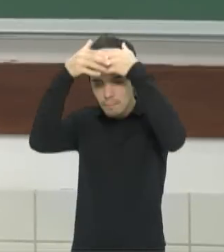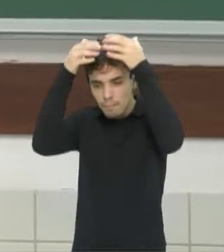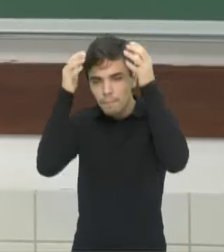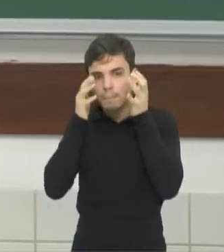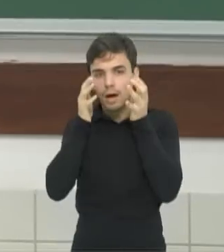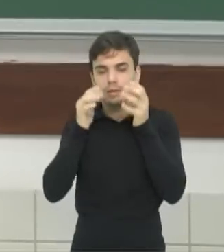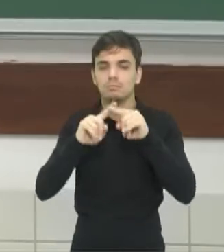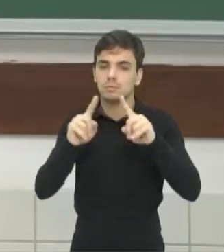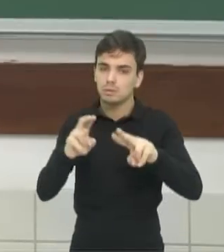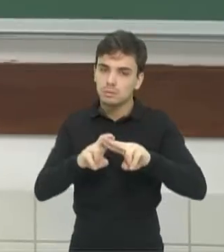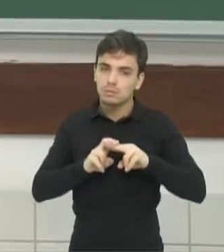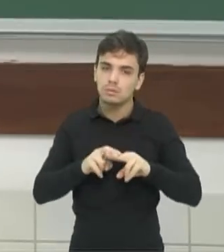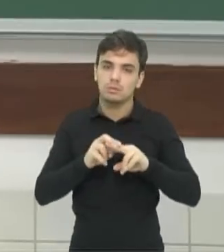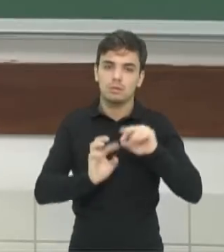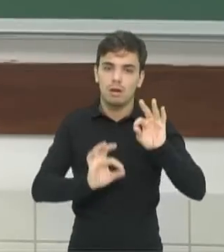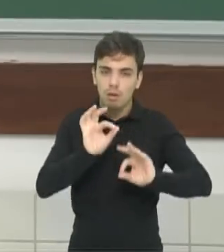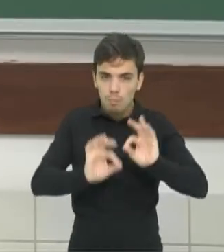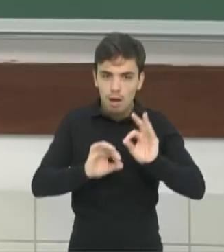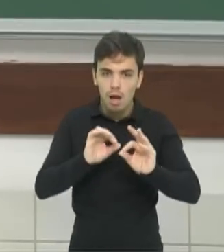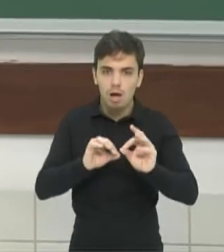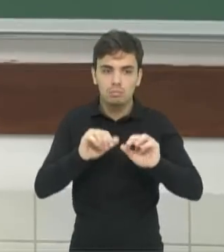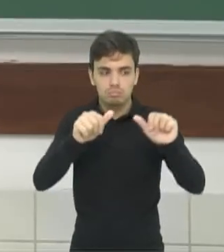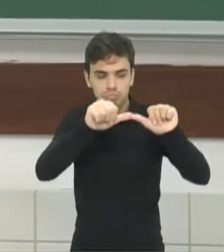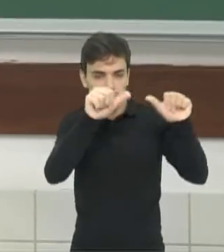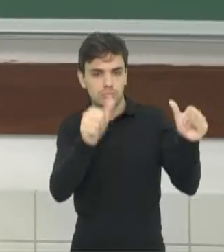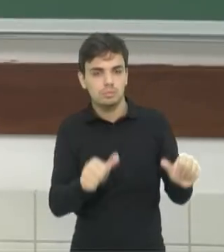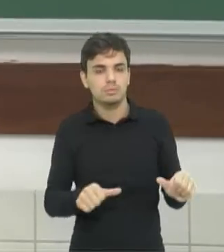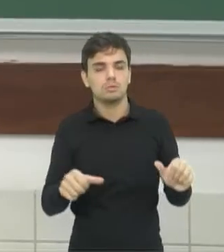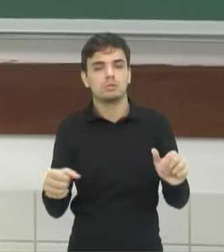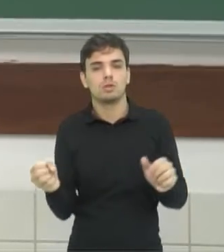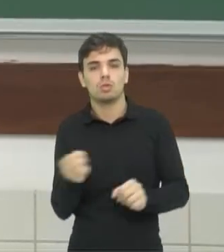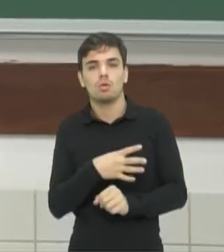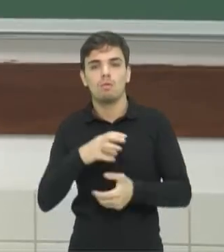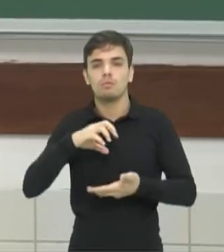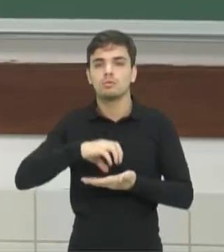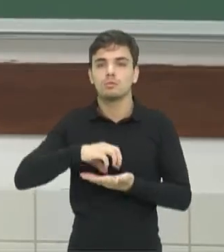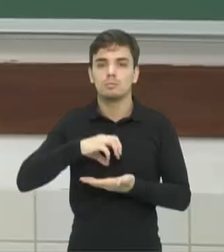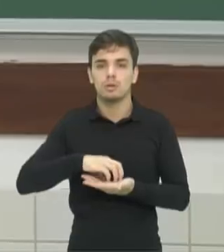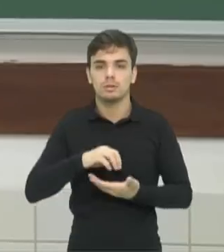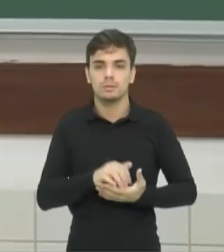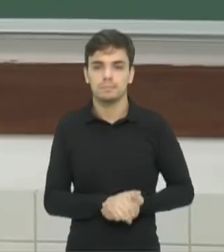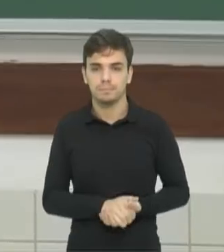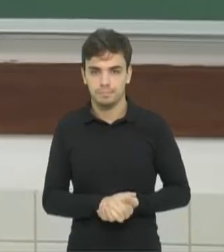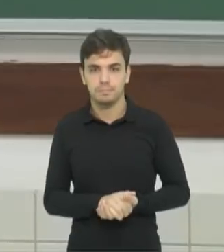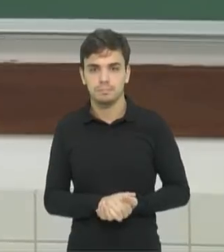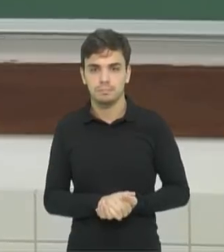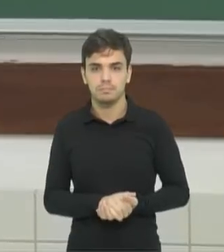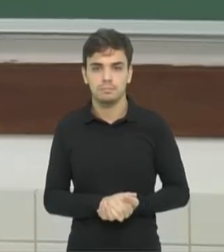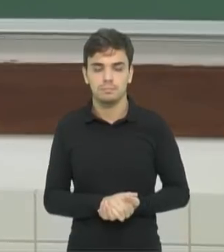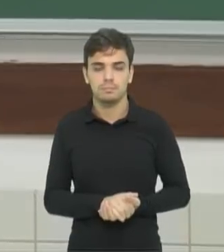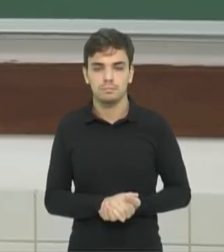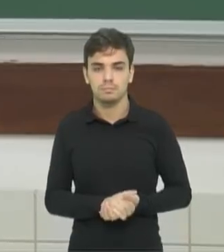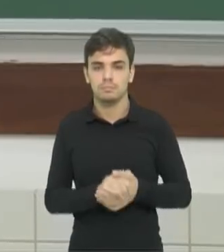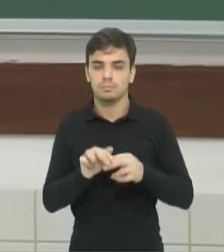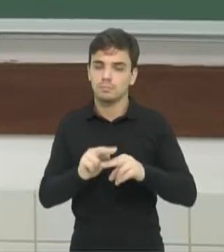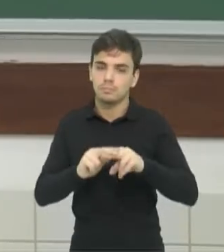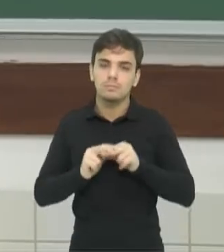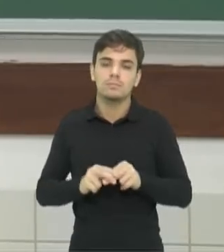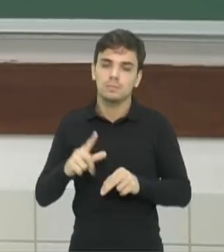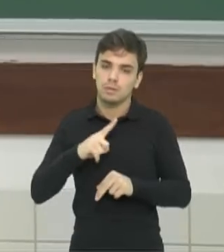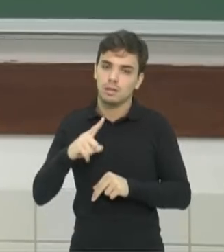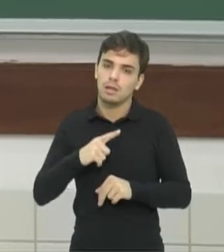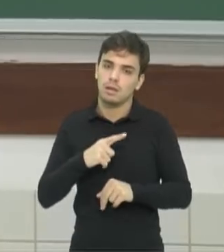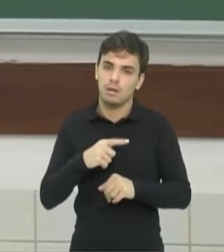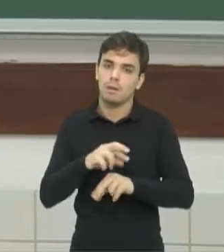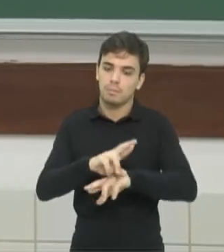começou a configurar a escultura com novos suportes, ou seja, materiais. Lembrem-se disso, tá, pessoal? Mas temos mais coisa para ver.